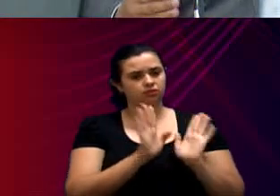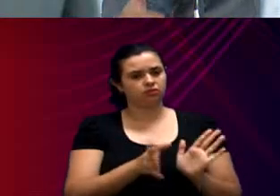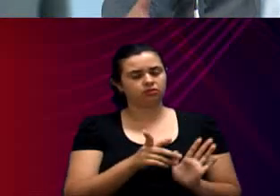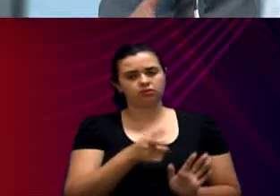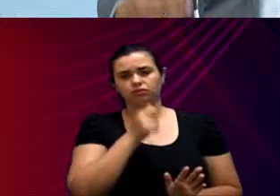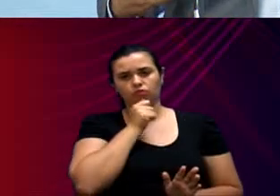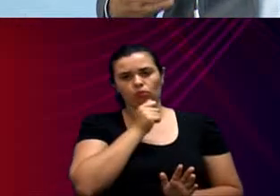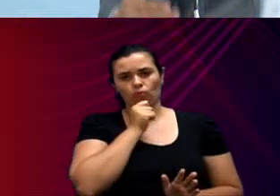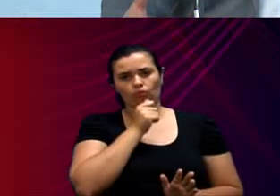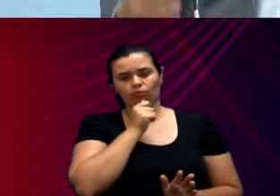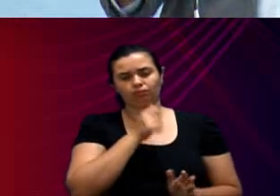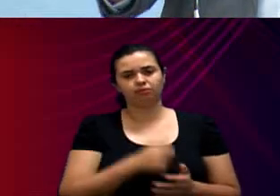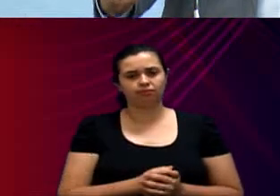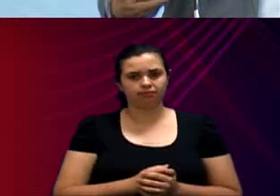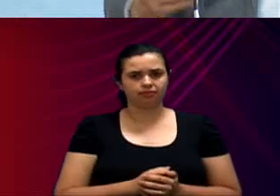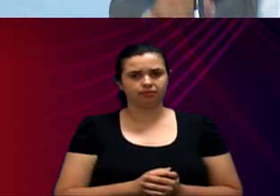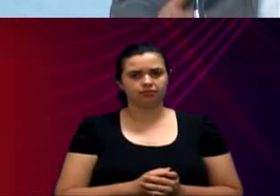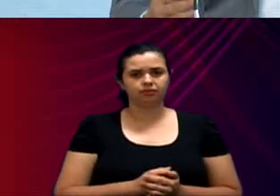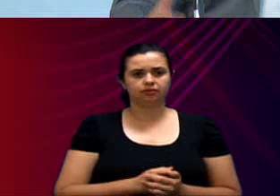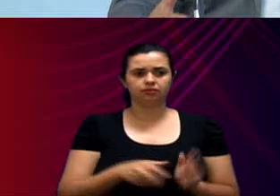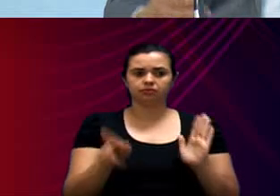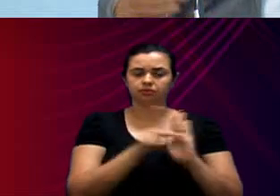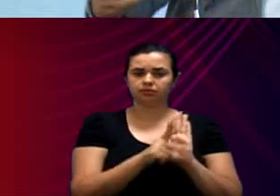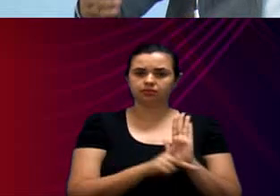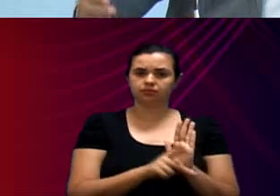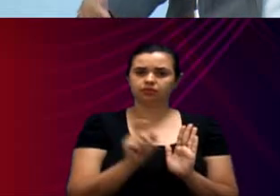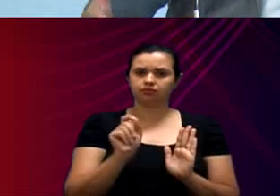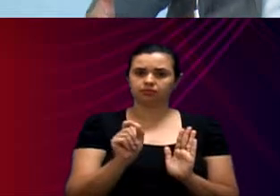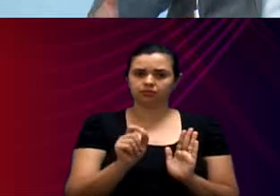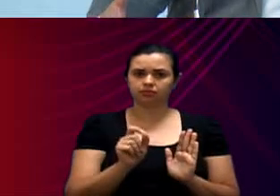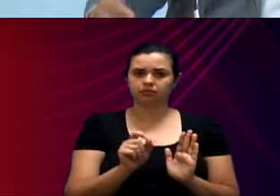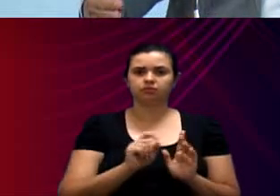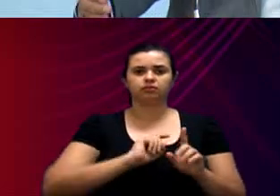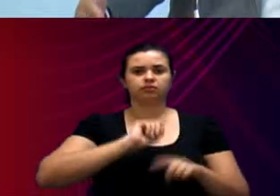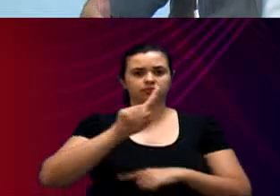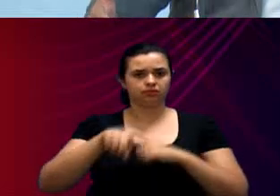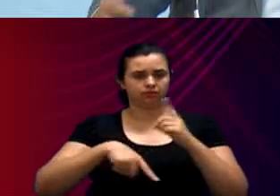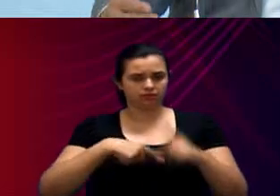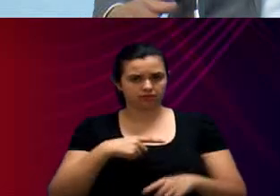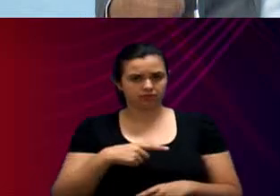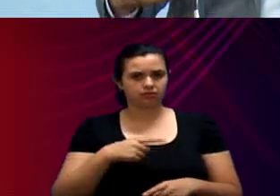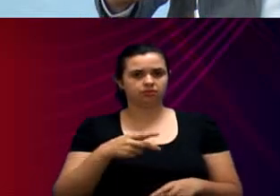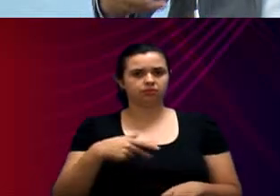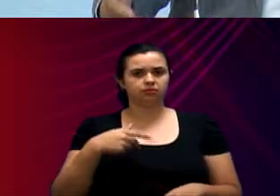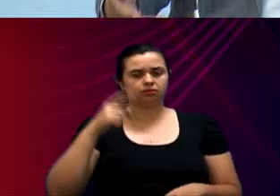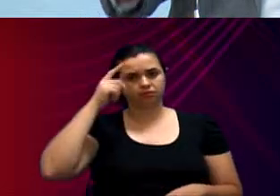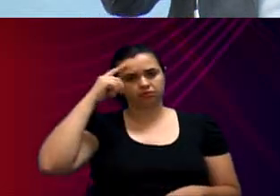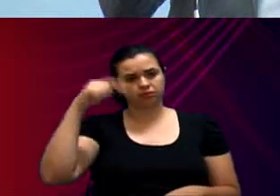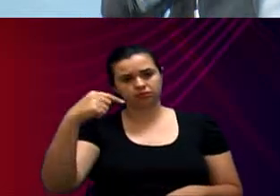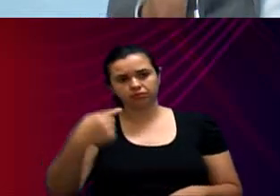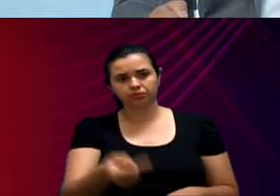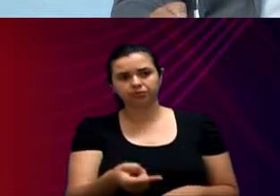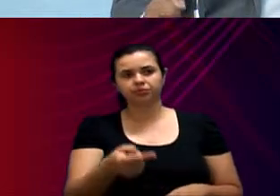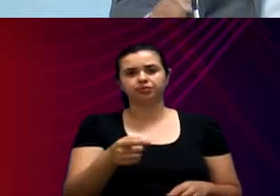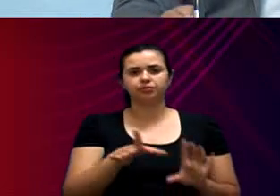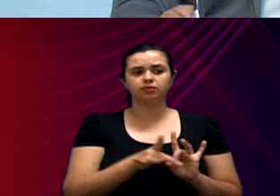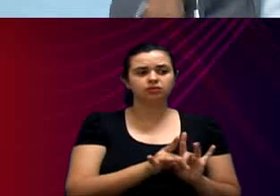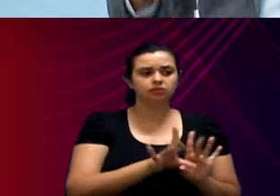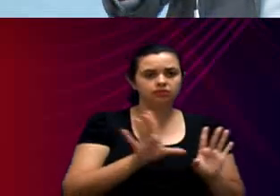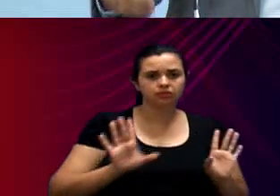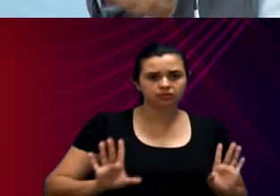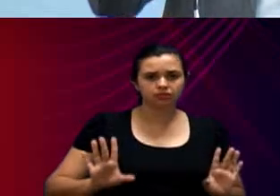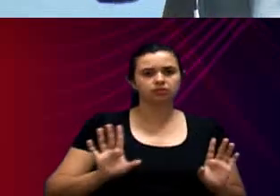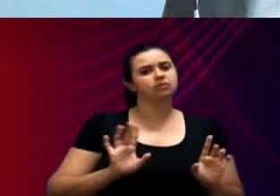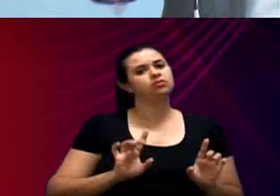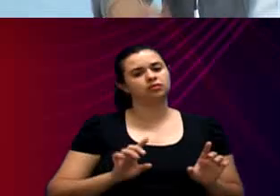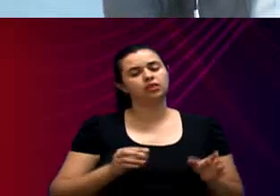projeto que nós estávamos trabalhando junto com eles era que virar uma concessão daqui a alguns dias e com essa concessão, com o recurso que eles estão conseguindo,